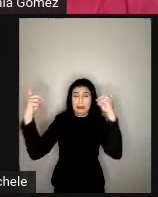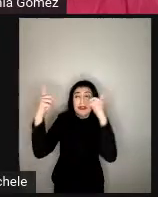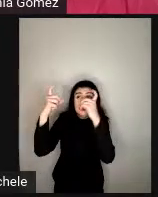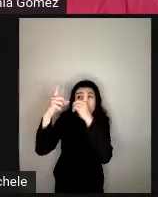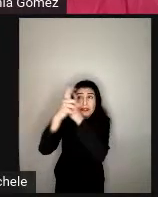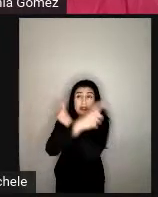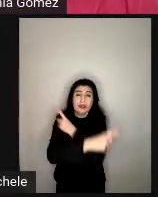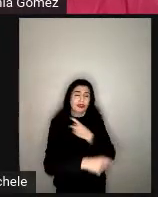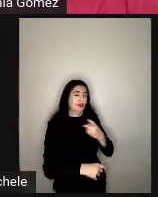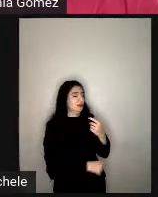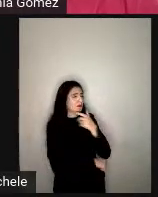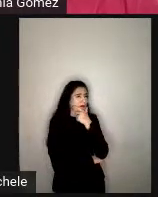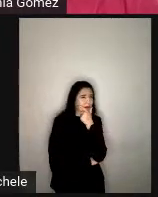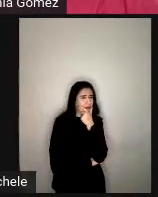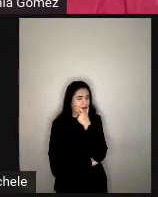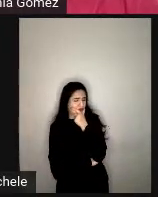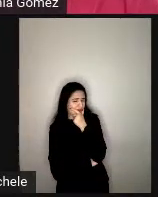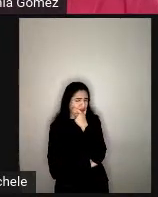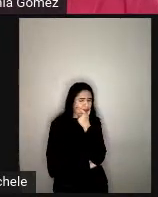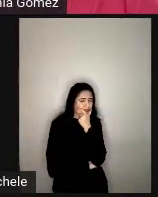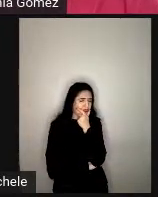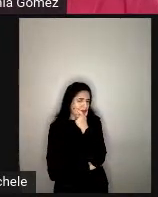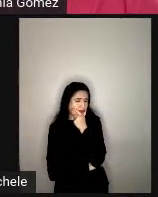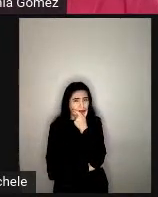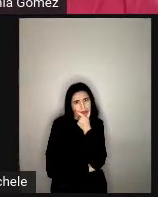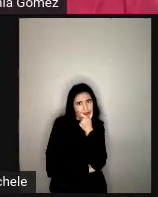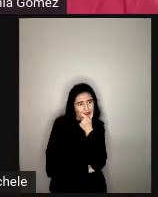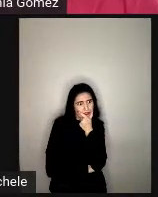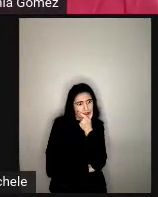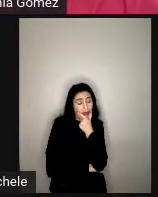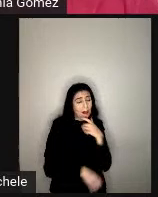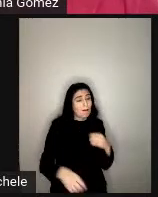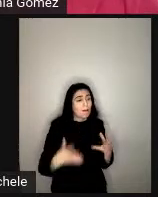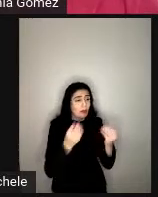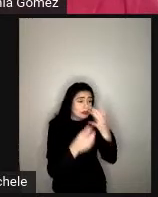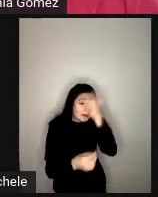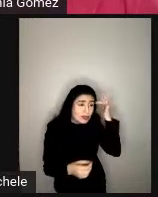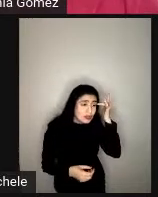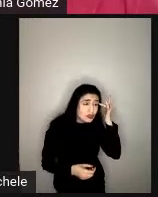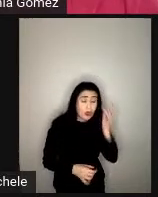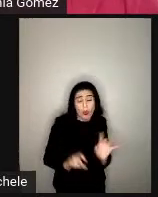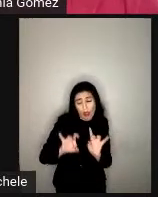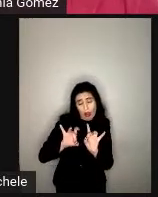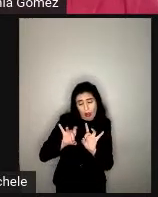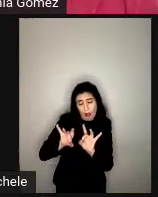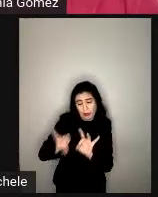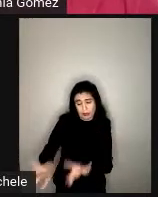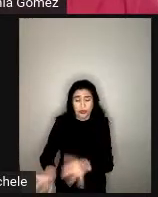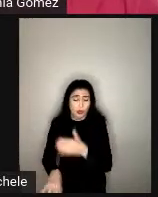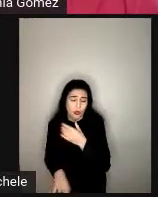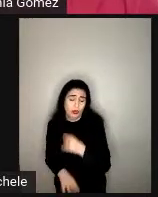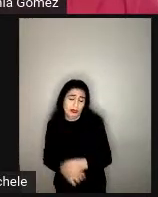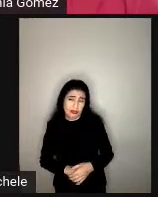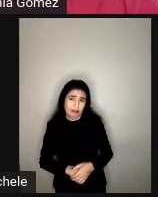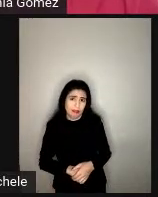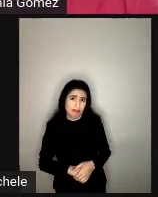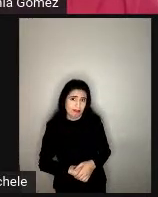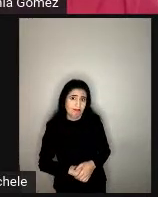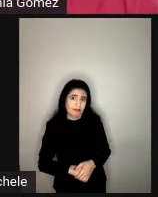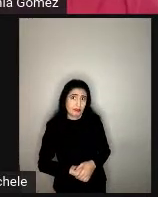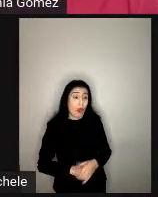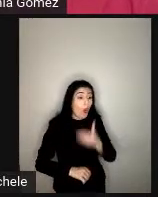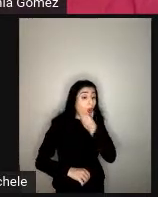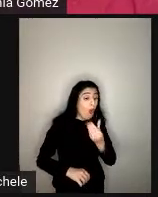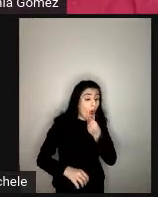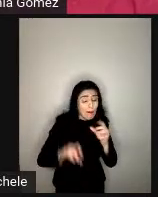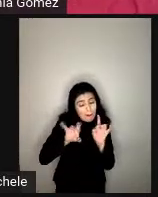uma boa parte dos companheiros abandona as mulheres, né? Depois, pelas casos que a gente ia